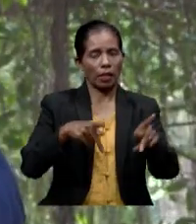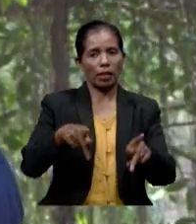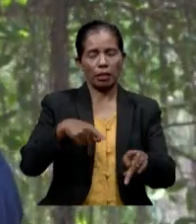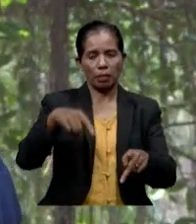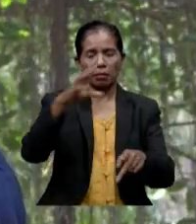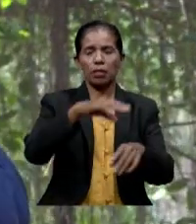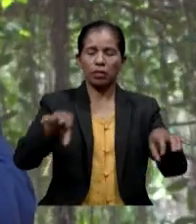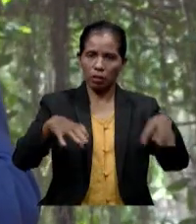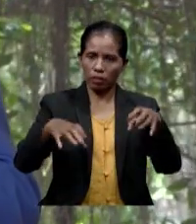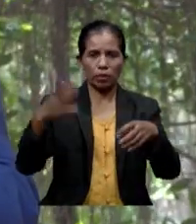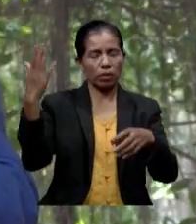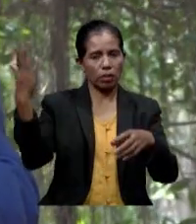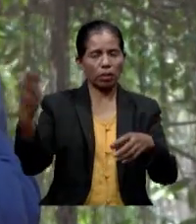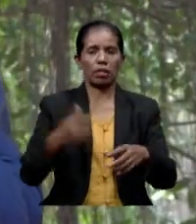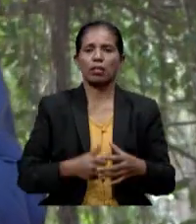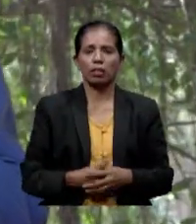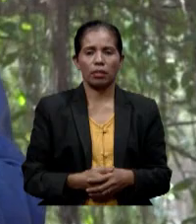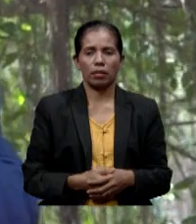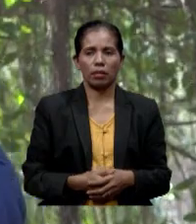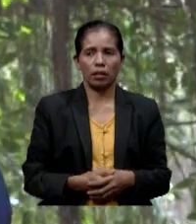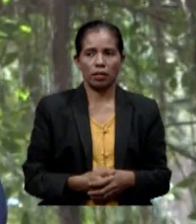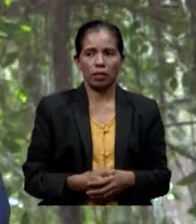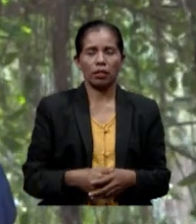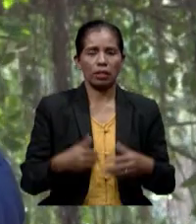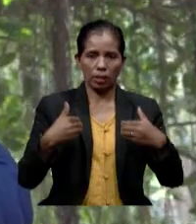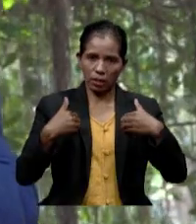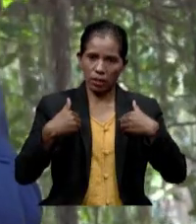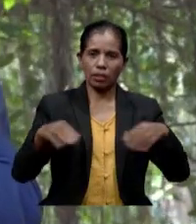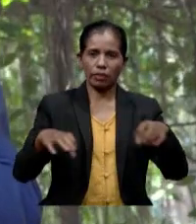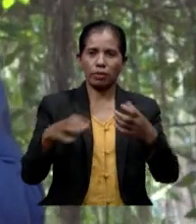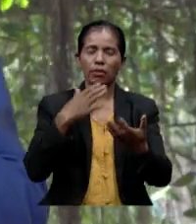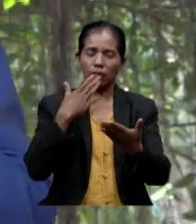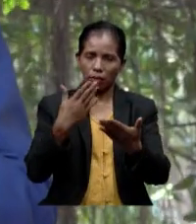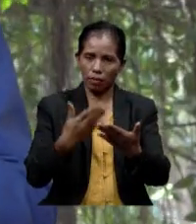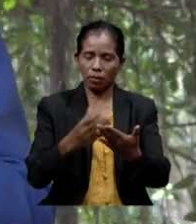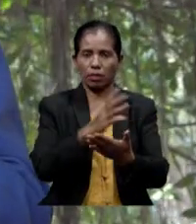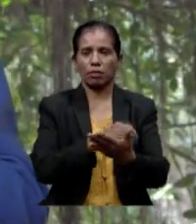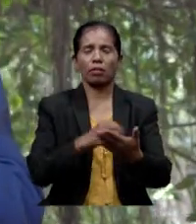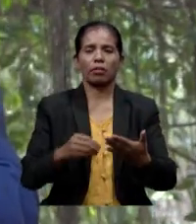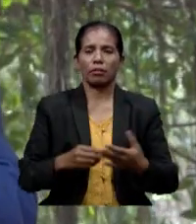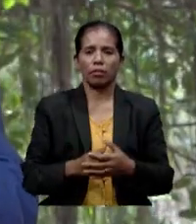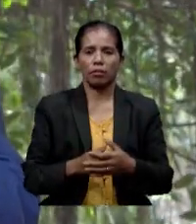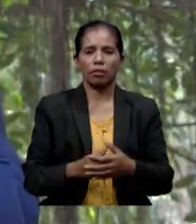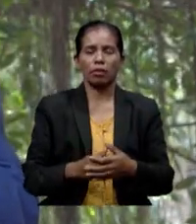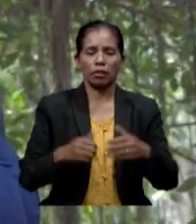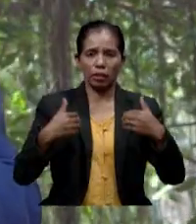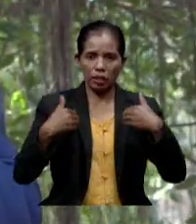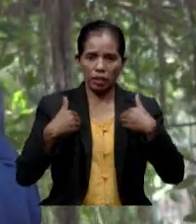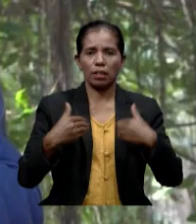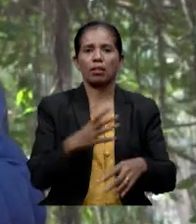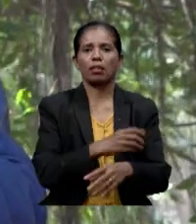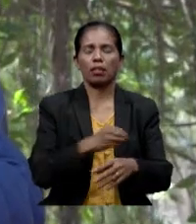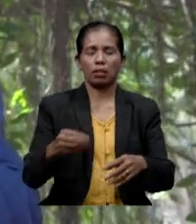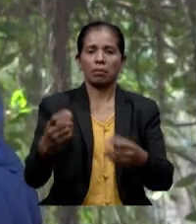trabalho cultural e educativo, tenham resistido ao invasor e tenham recuperado